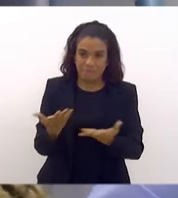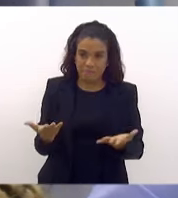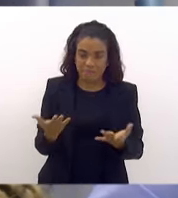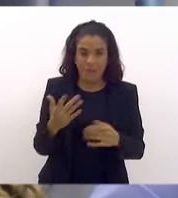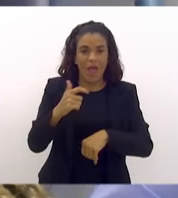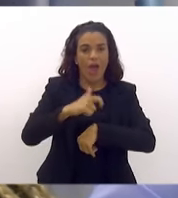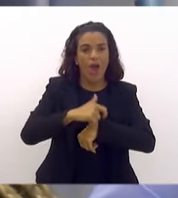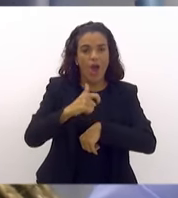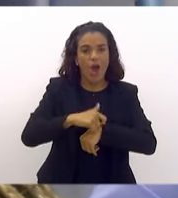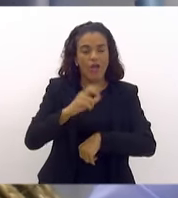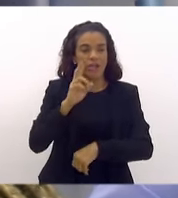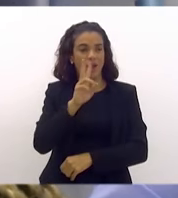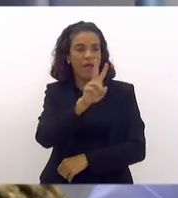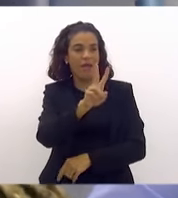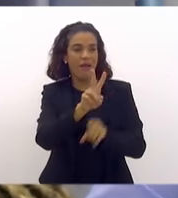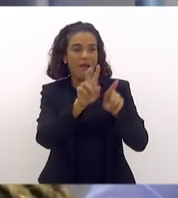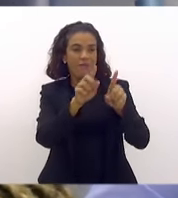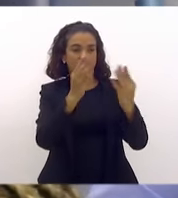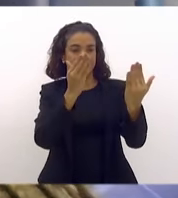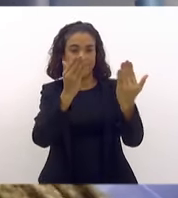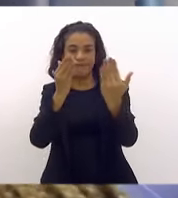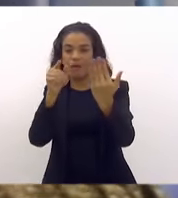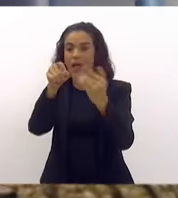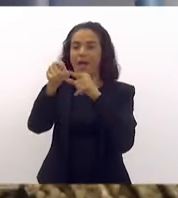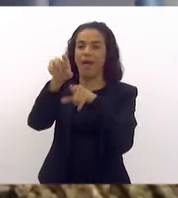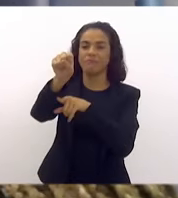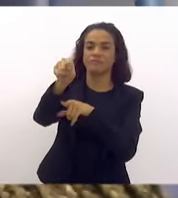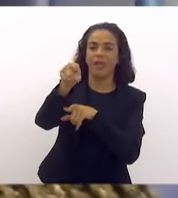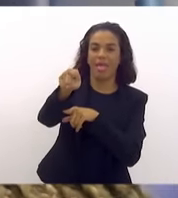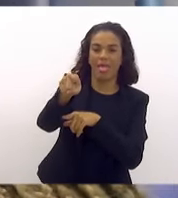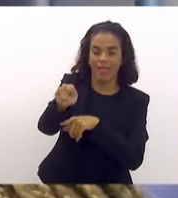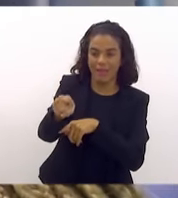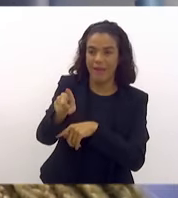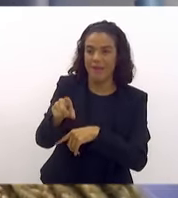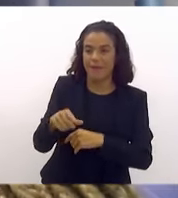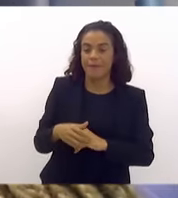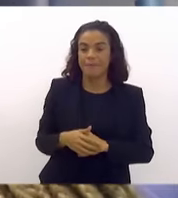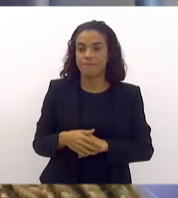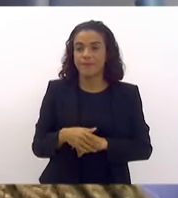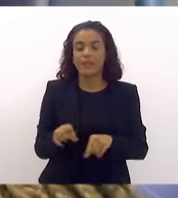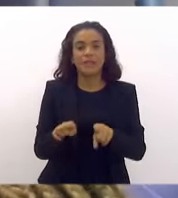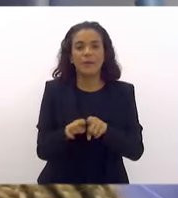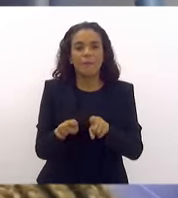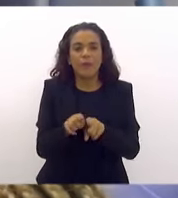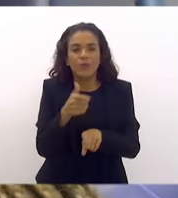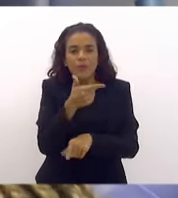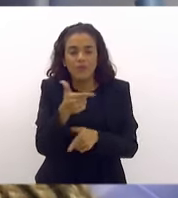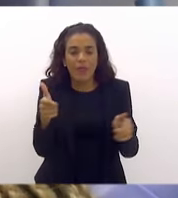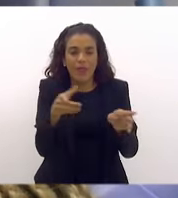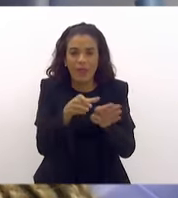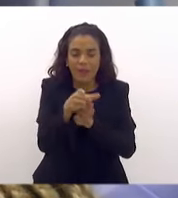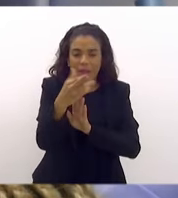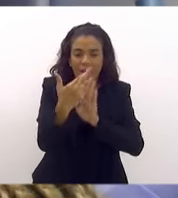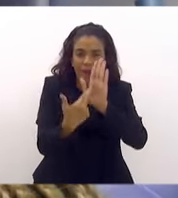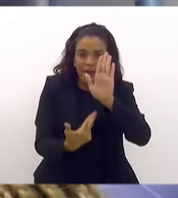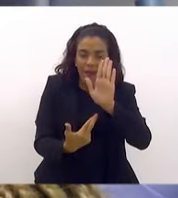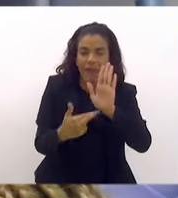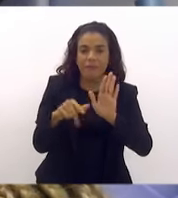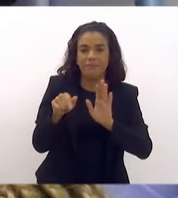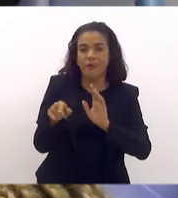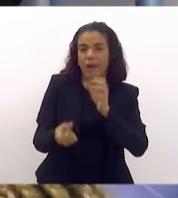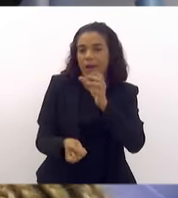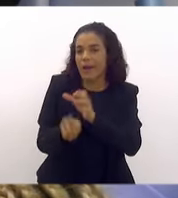reconhecimento de uma pessoa e não há nenhum ato normativo com relação à própria criação de um